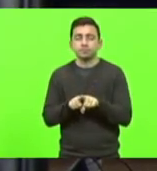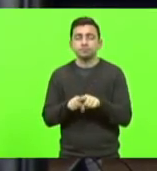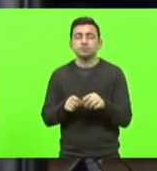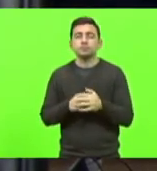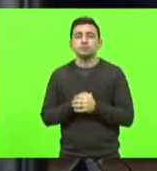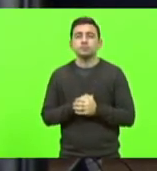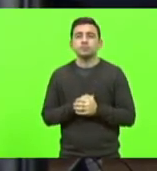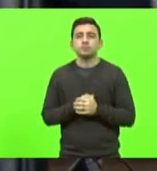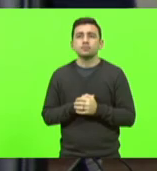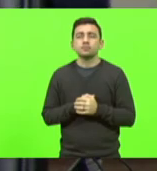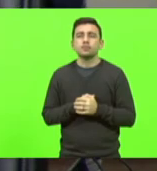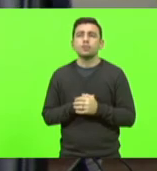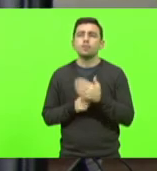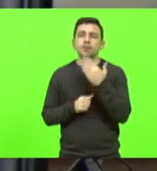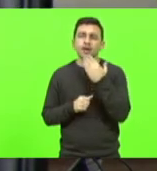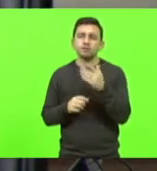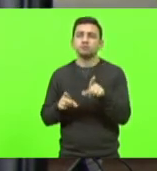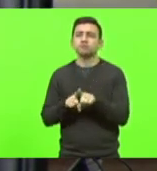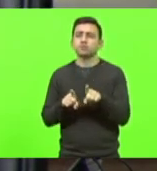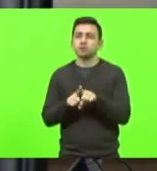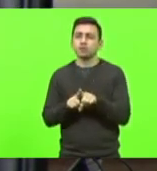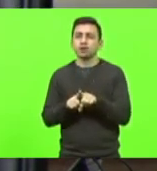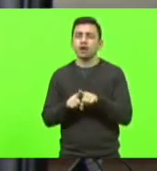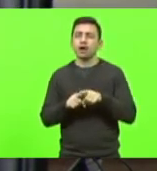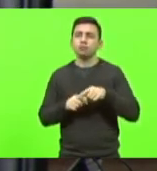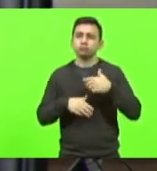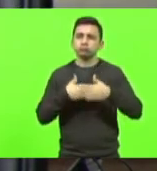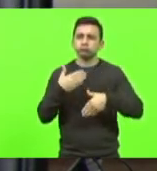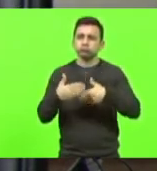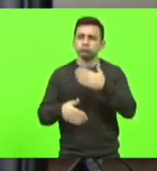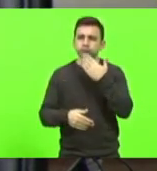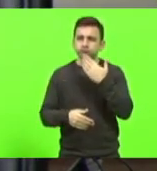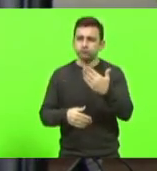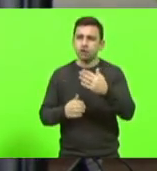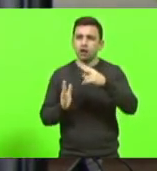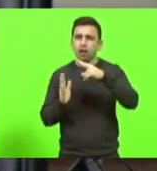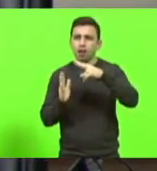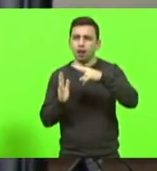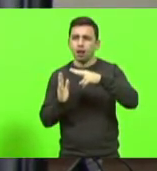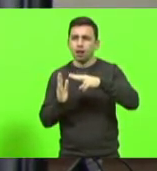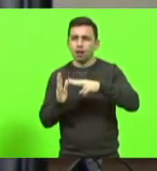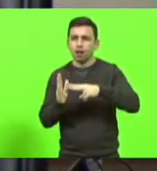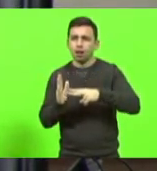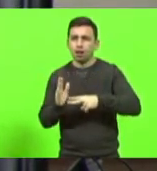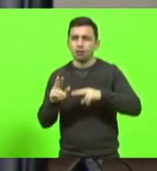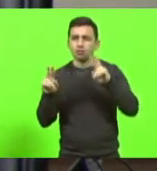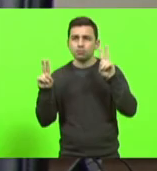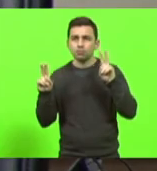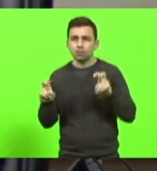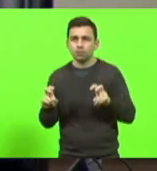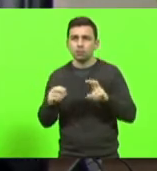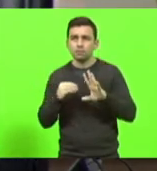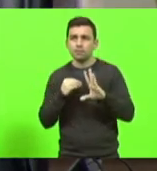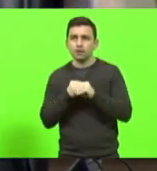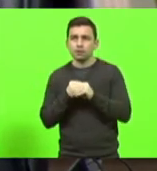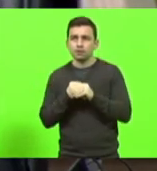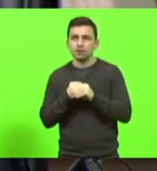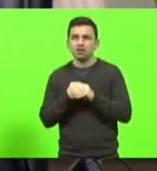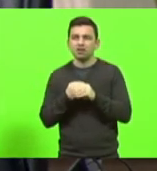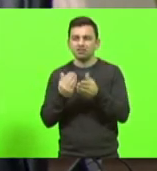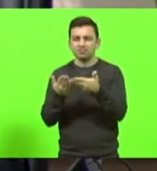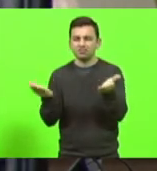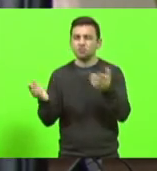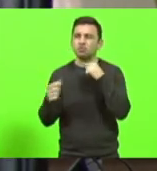também peço a vossa excelência que a cada requerimento fosse lido o conteúdo da emenda para que não haja essa